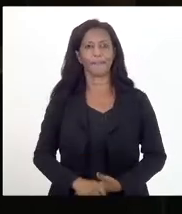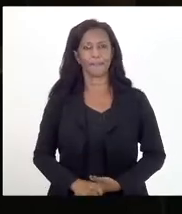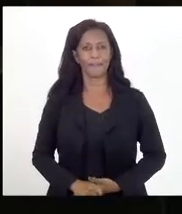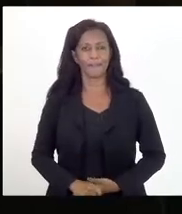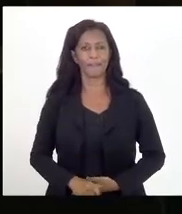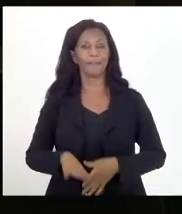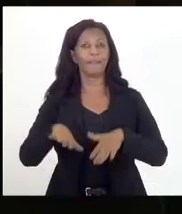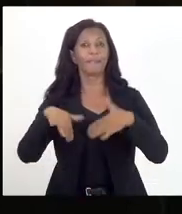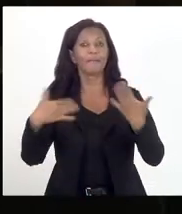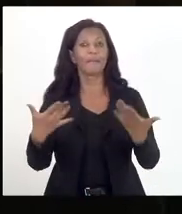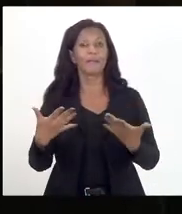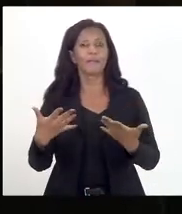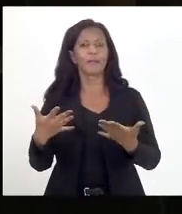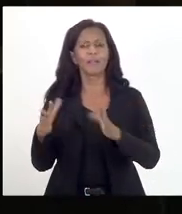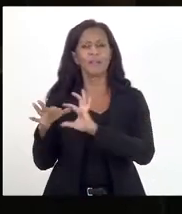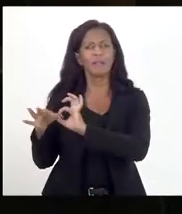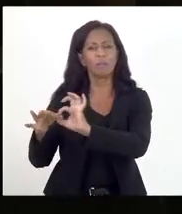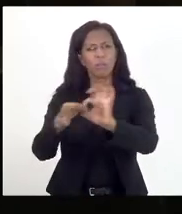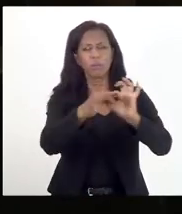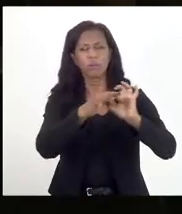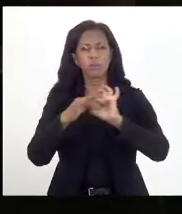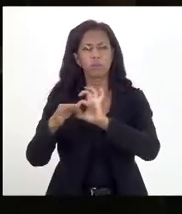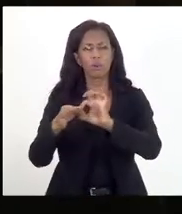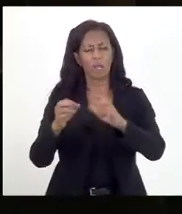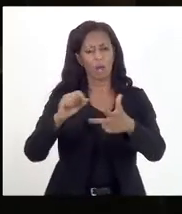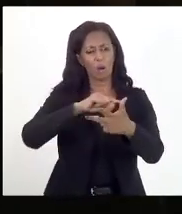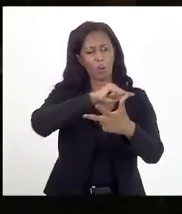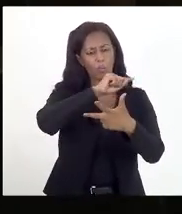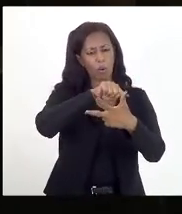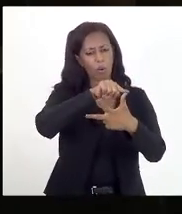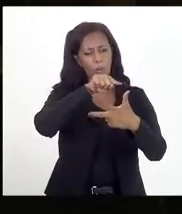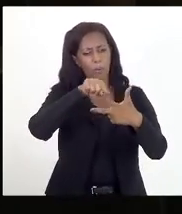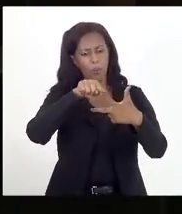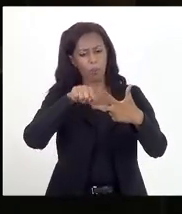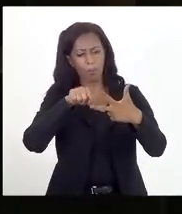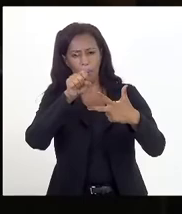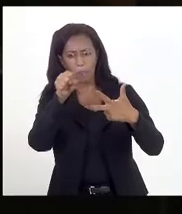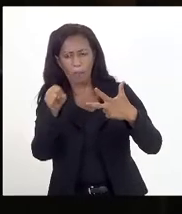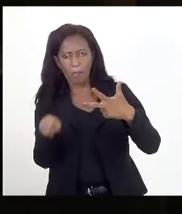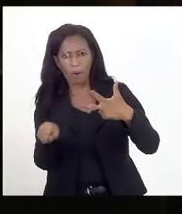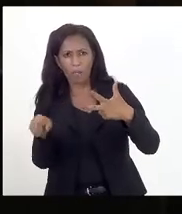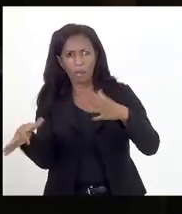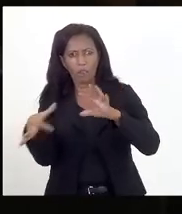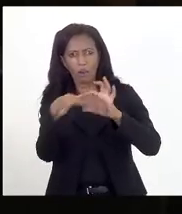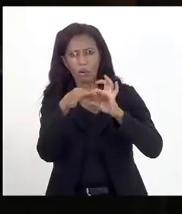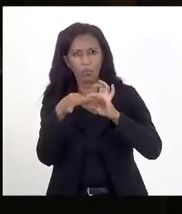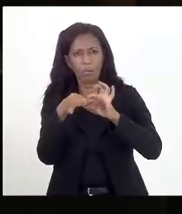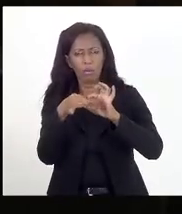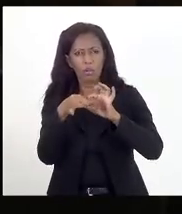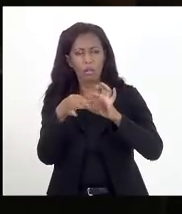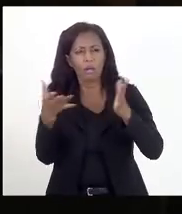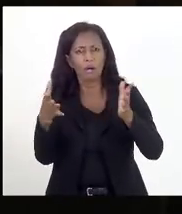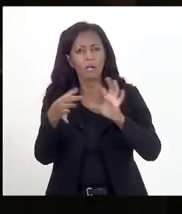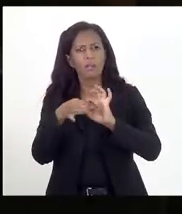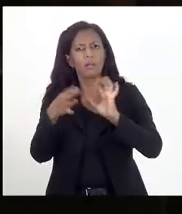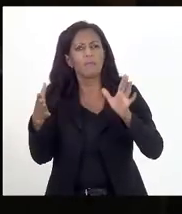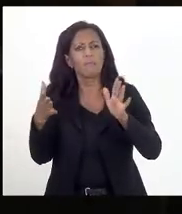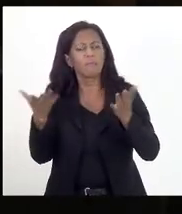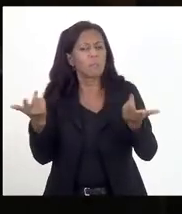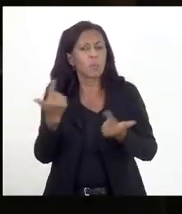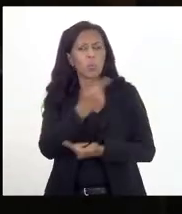cadê a harmonia entre os poderes e cadê a independência entre os poderes